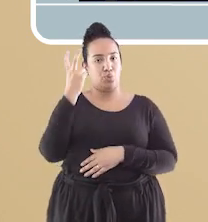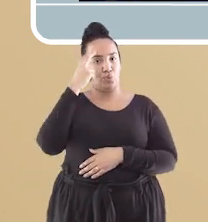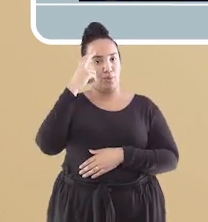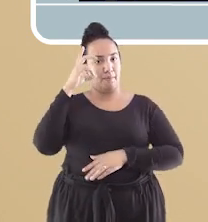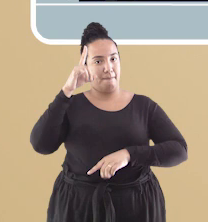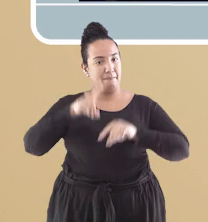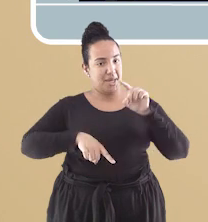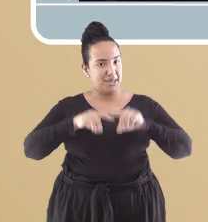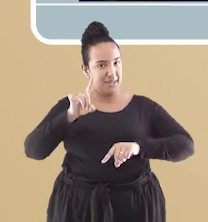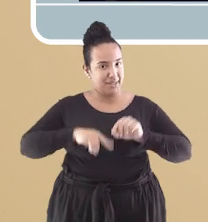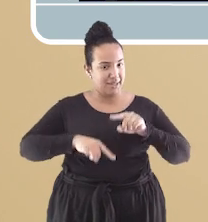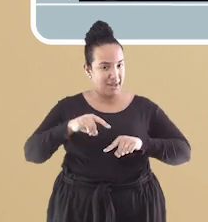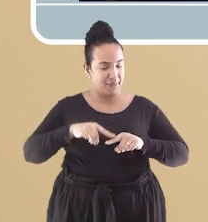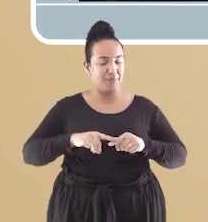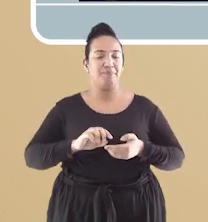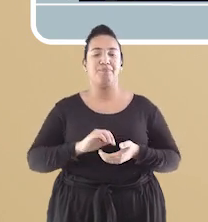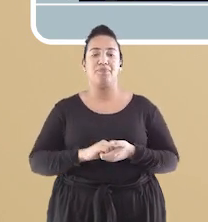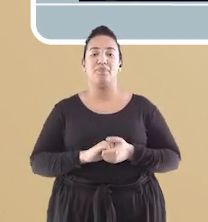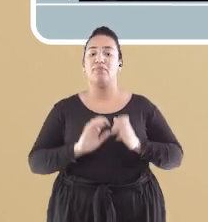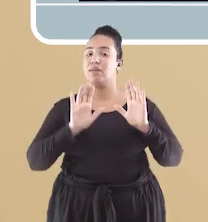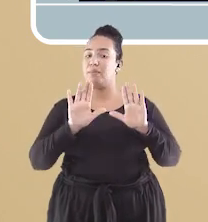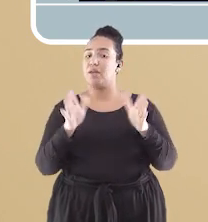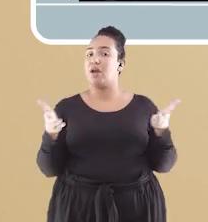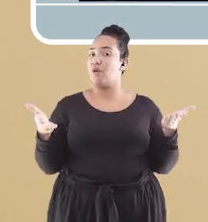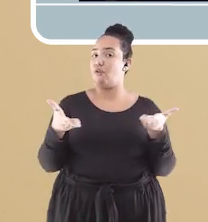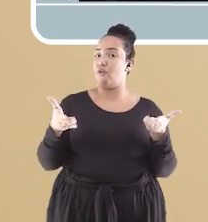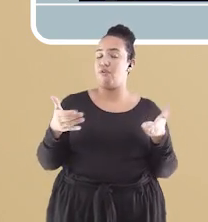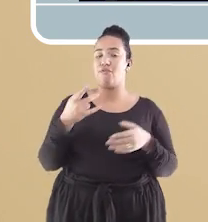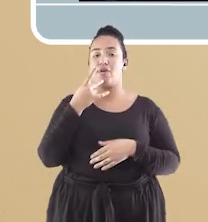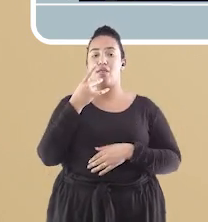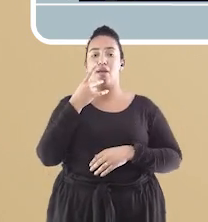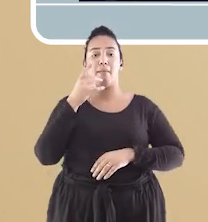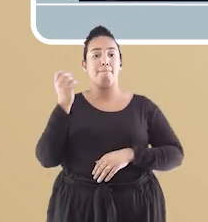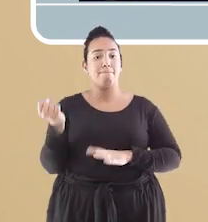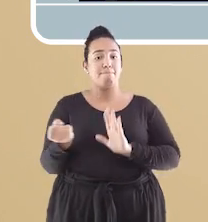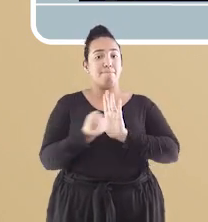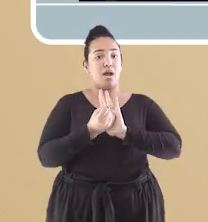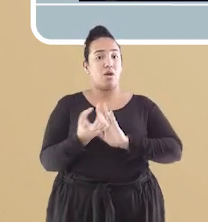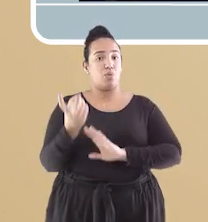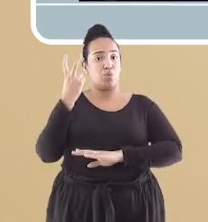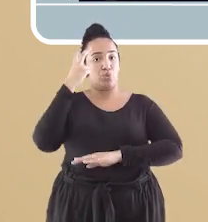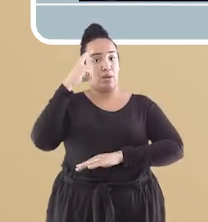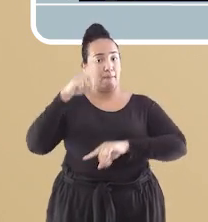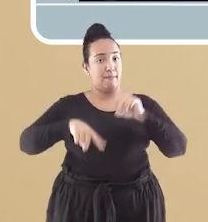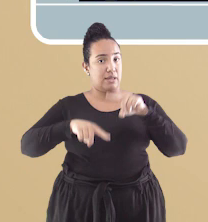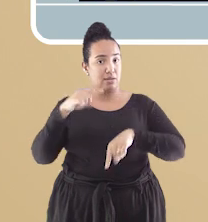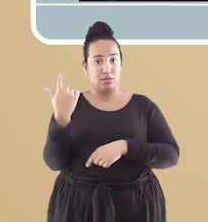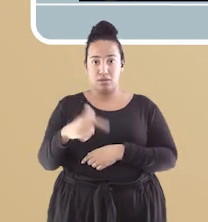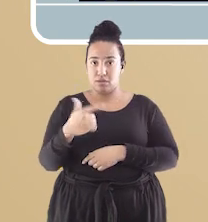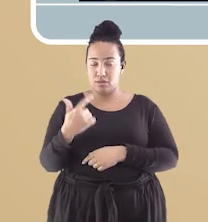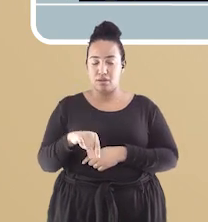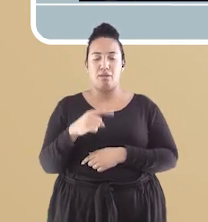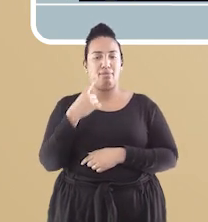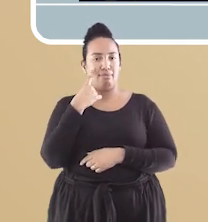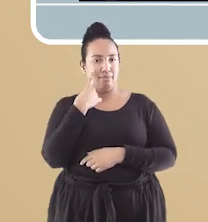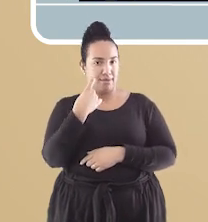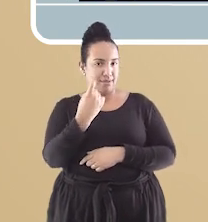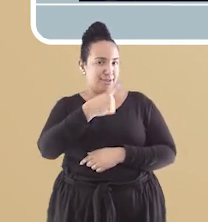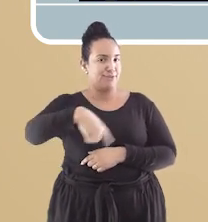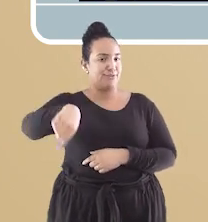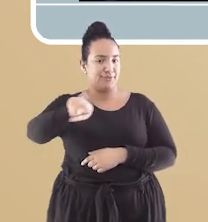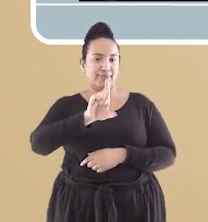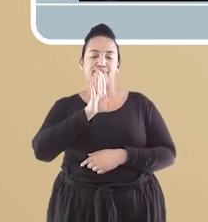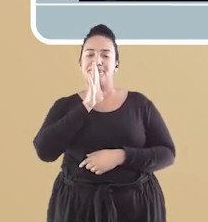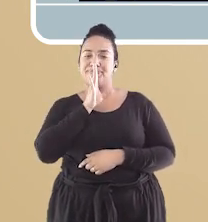cultural material. Mas agora vamos falar de um patrimônio cultural imaterial que é muito interessante da